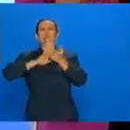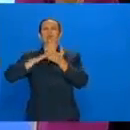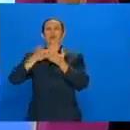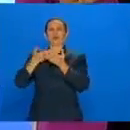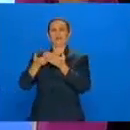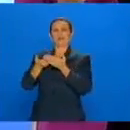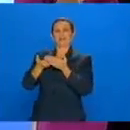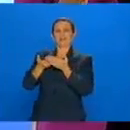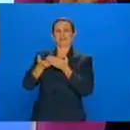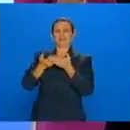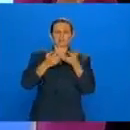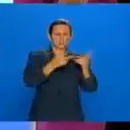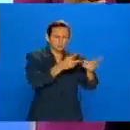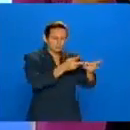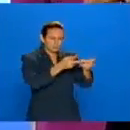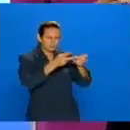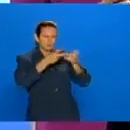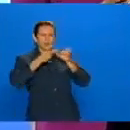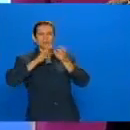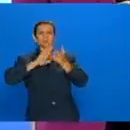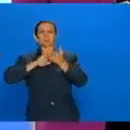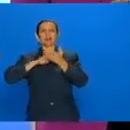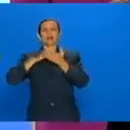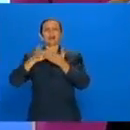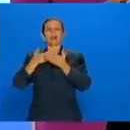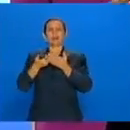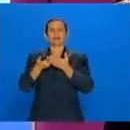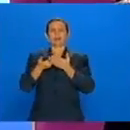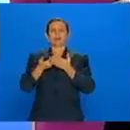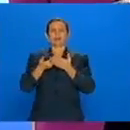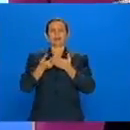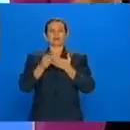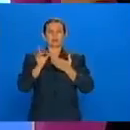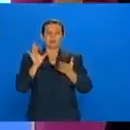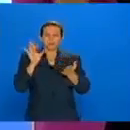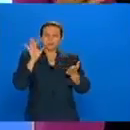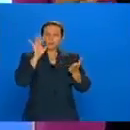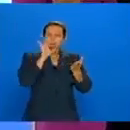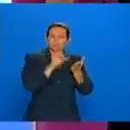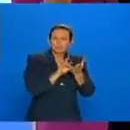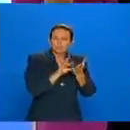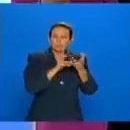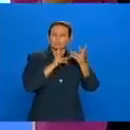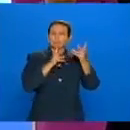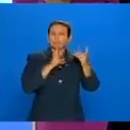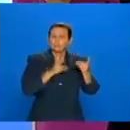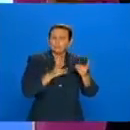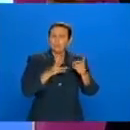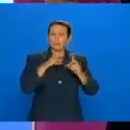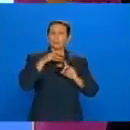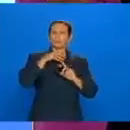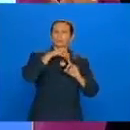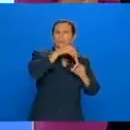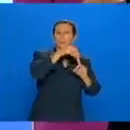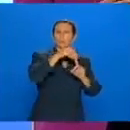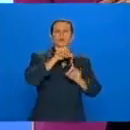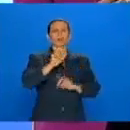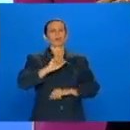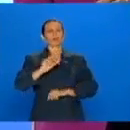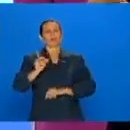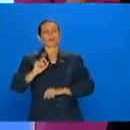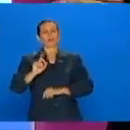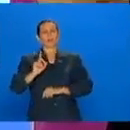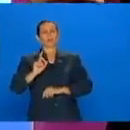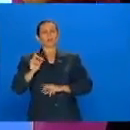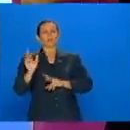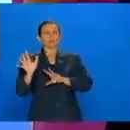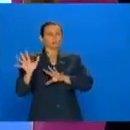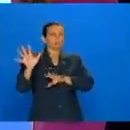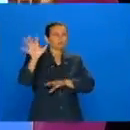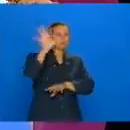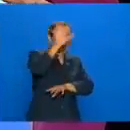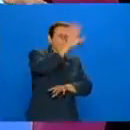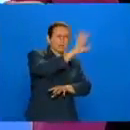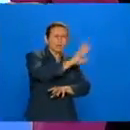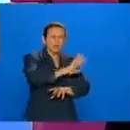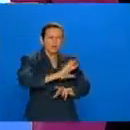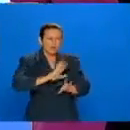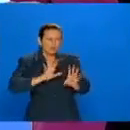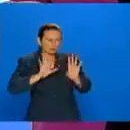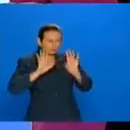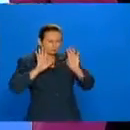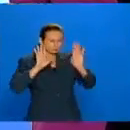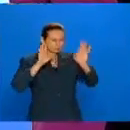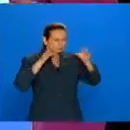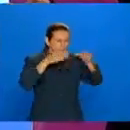que a realidade por si só não é absoluta, mas sim uma leitura feita dela pelas mais